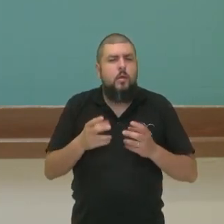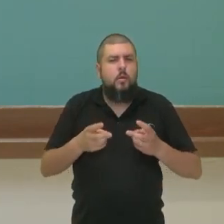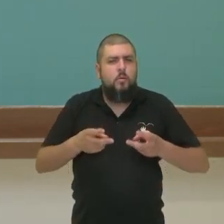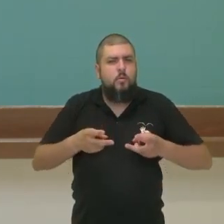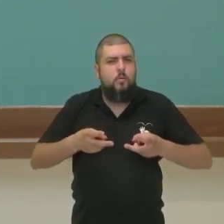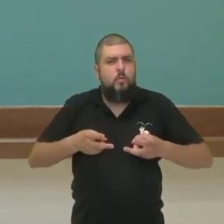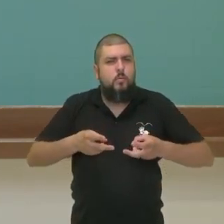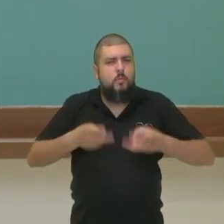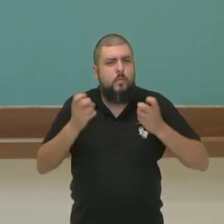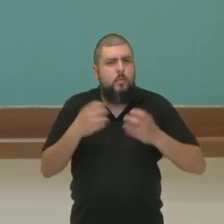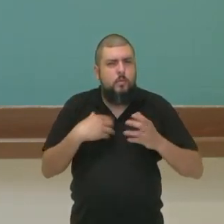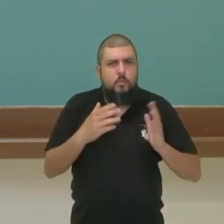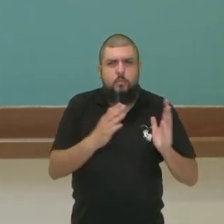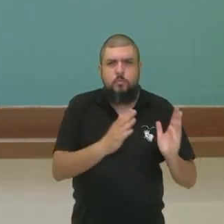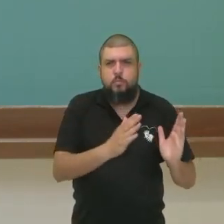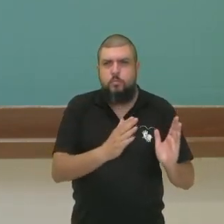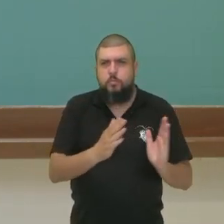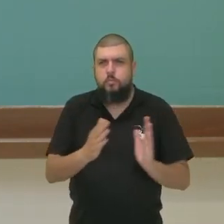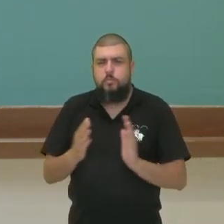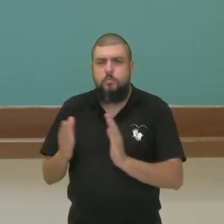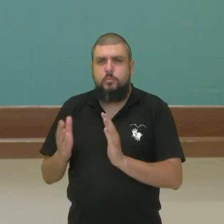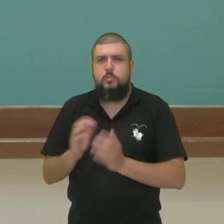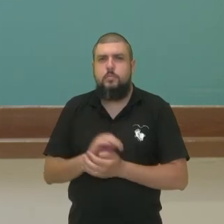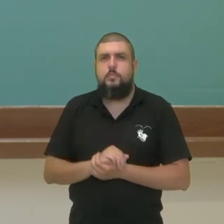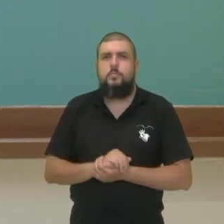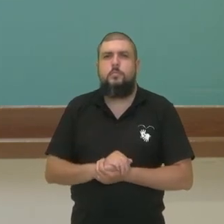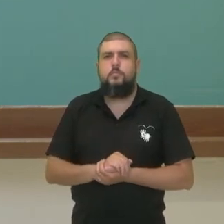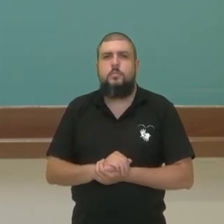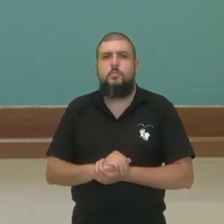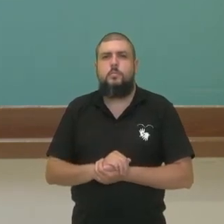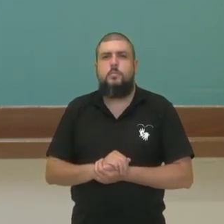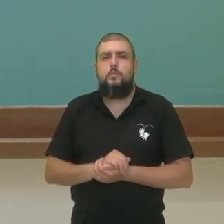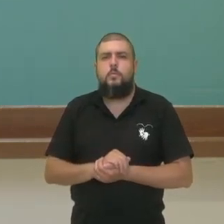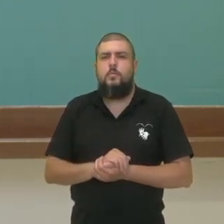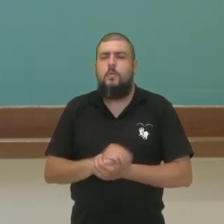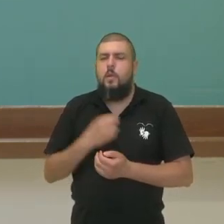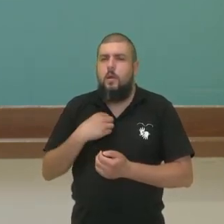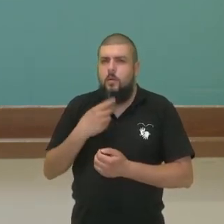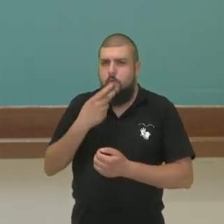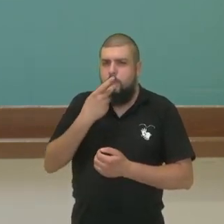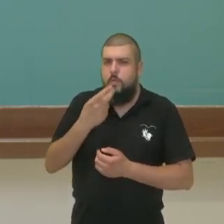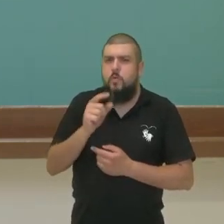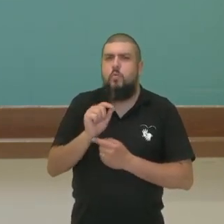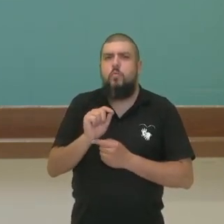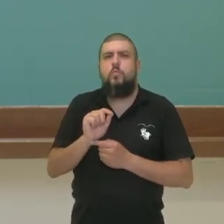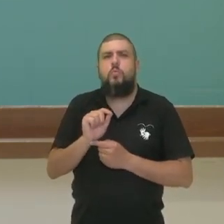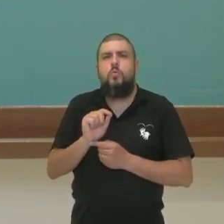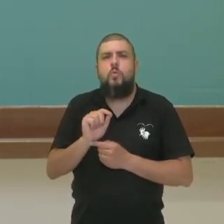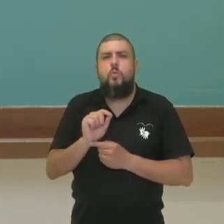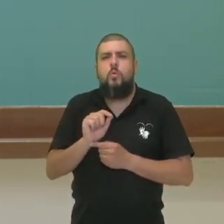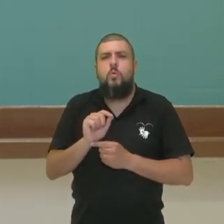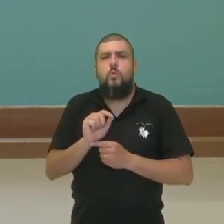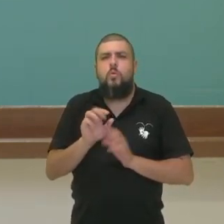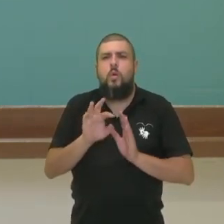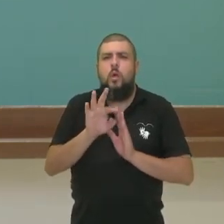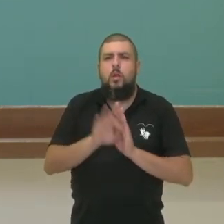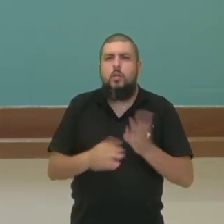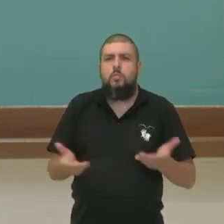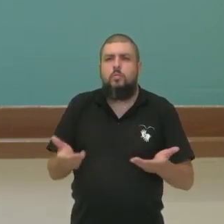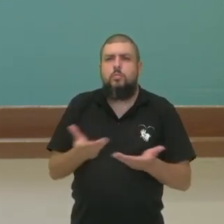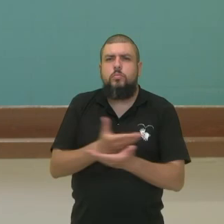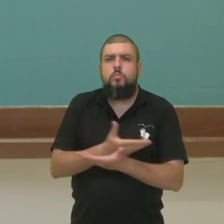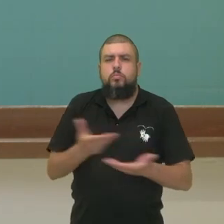a linha que a gente segue. Eu falei várias vezes sobre intertextualidade. Lembram? Lá no início,